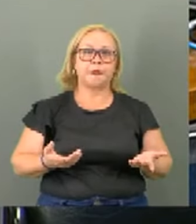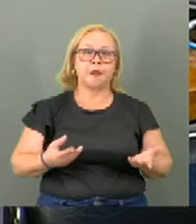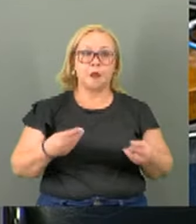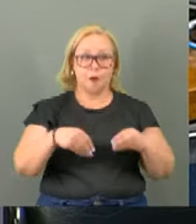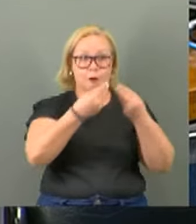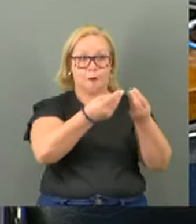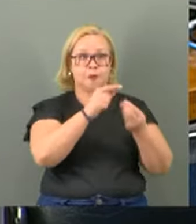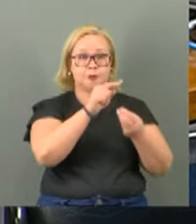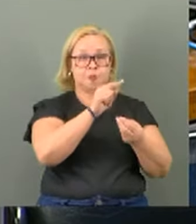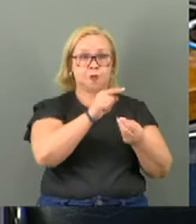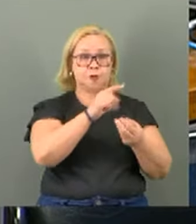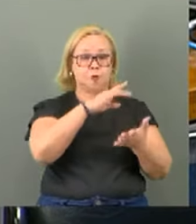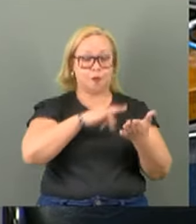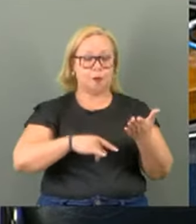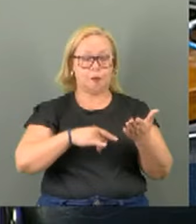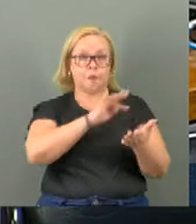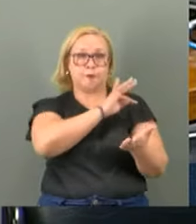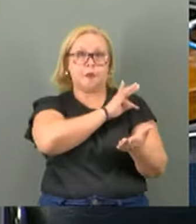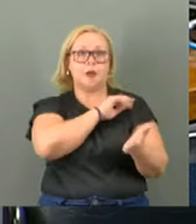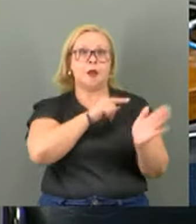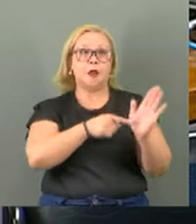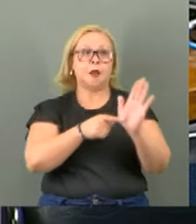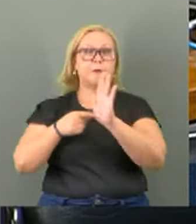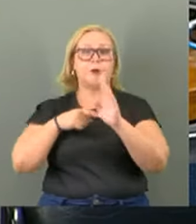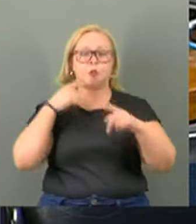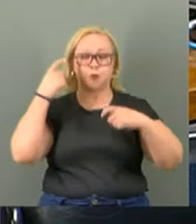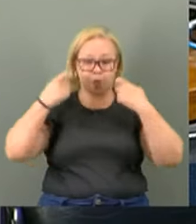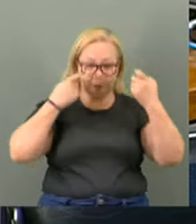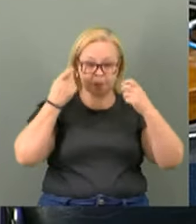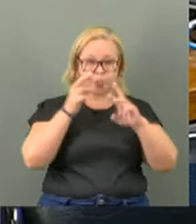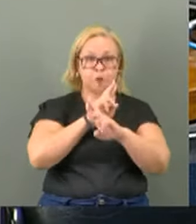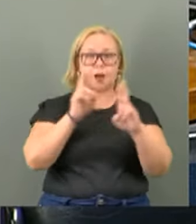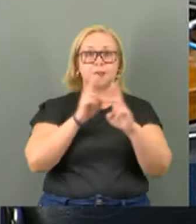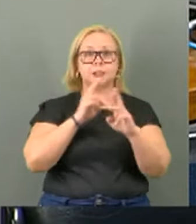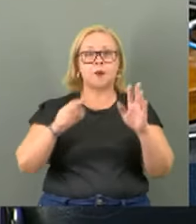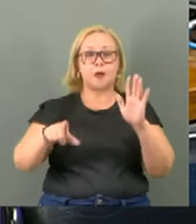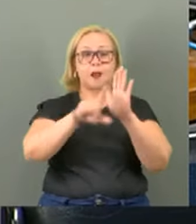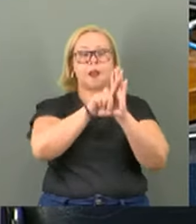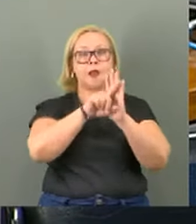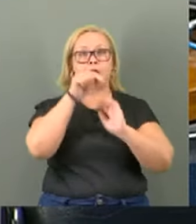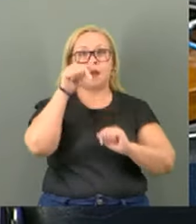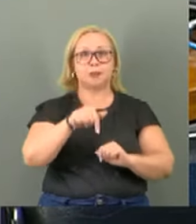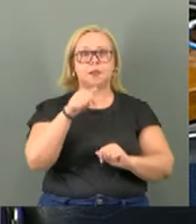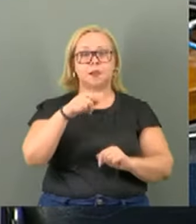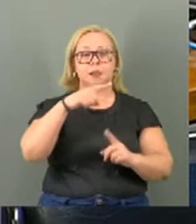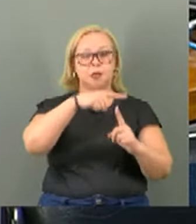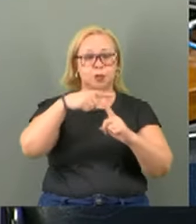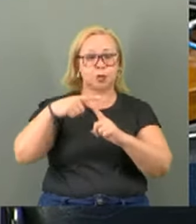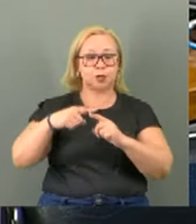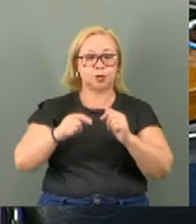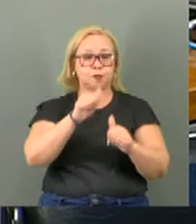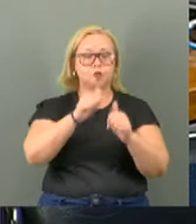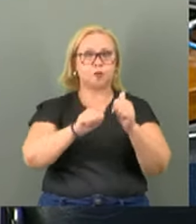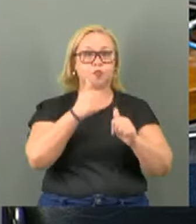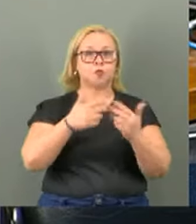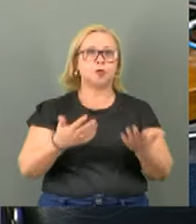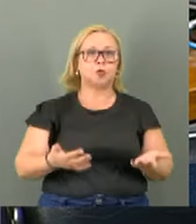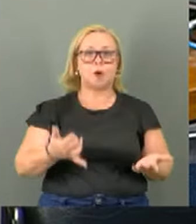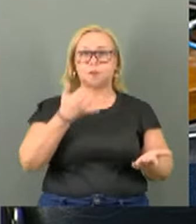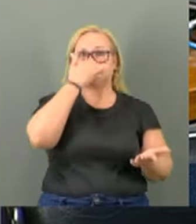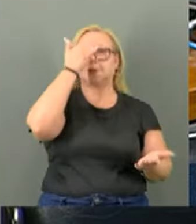uma nota técnica que demonstra uma grande preocupação em relação à legalização desses tipos de jogos de azar.